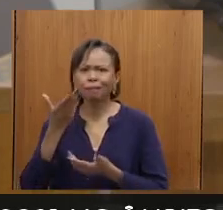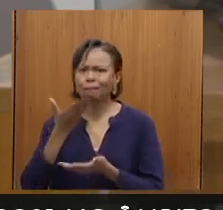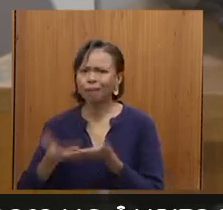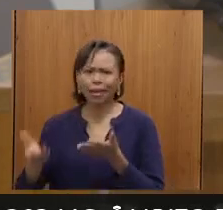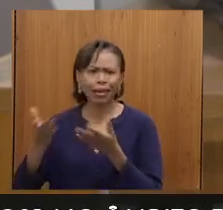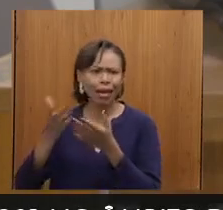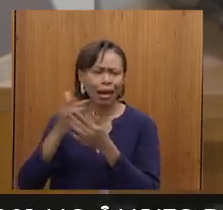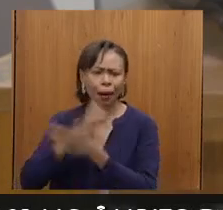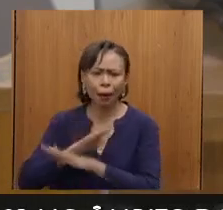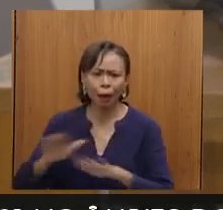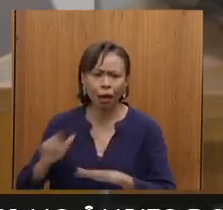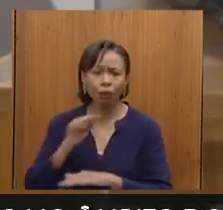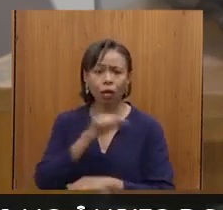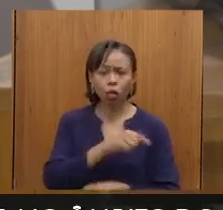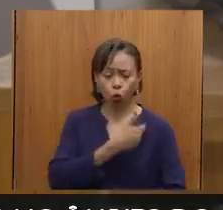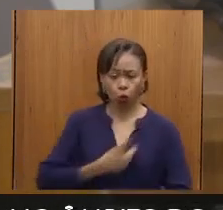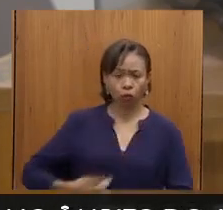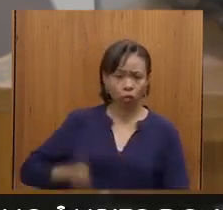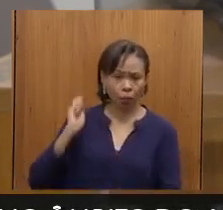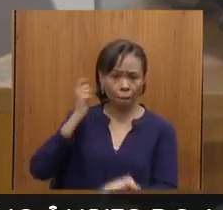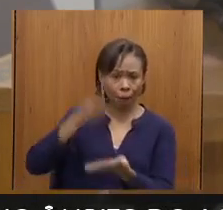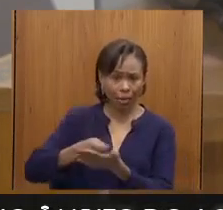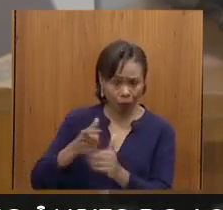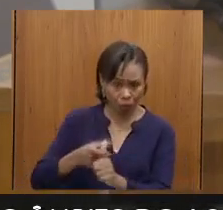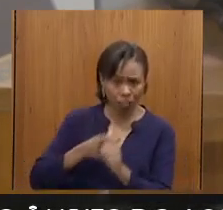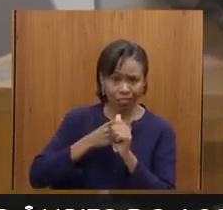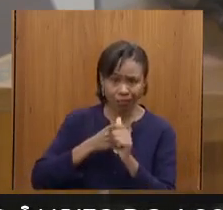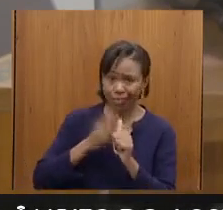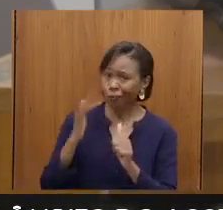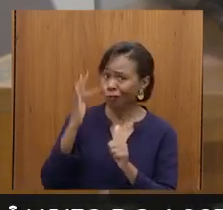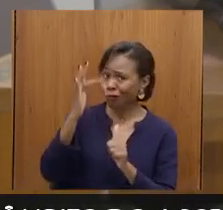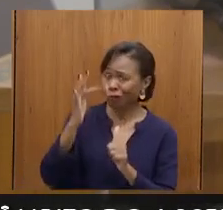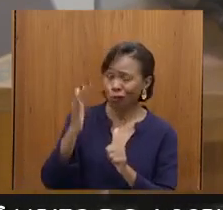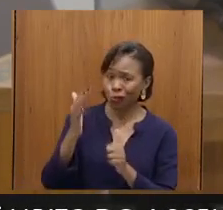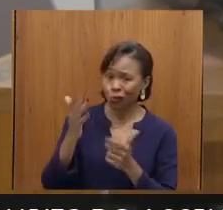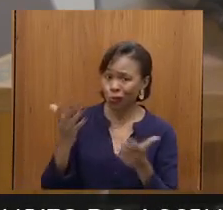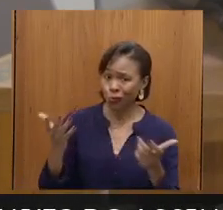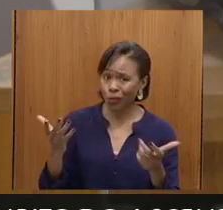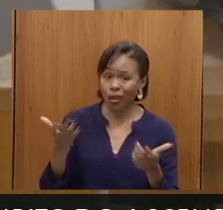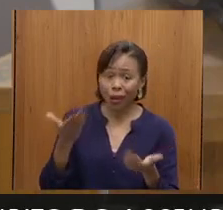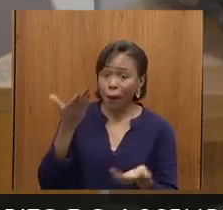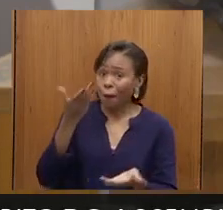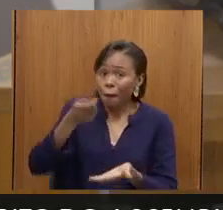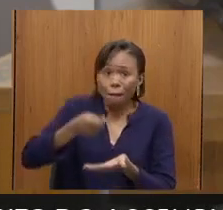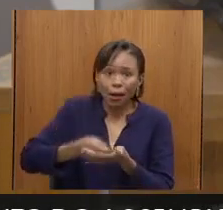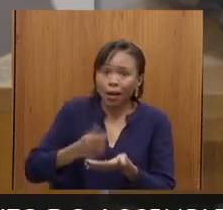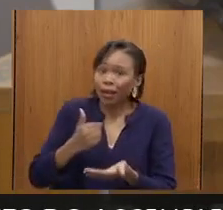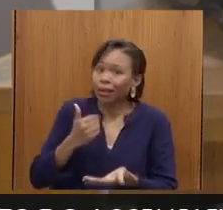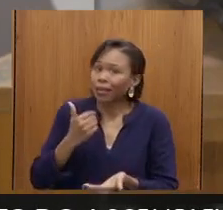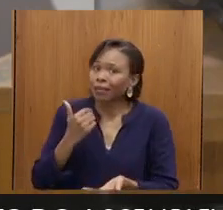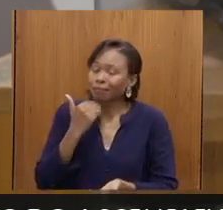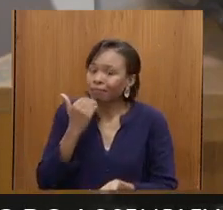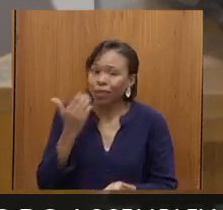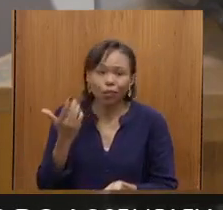forma que ela está colocada hoje, ela é impagável, inviabiliza, quase que da noite para o dia, o Estado de Minas